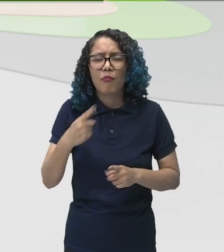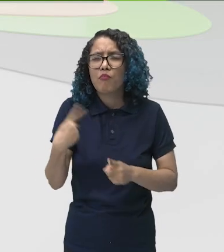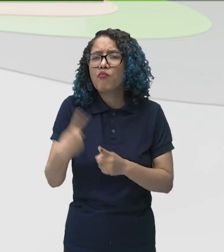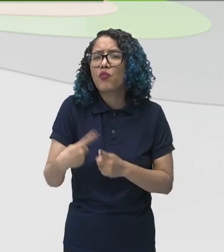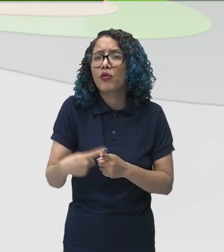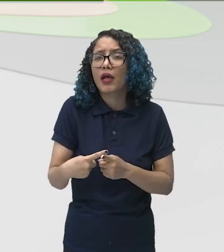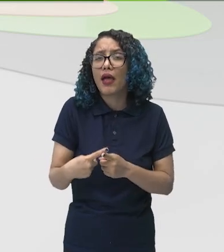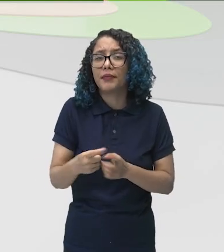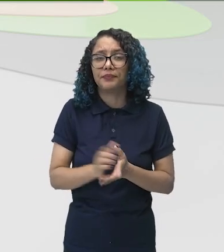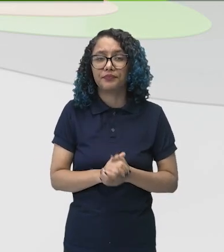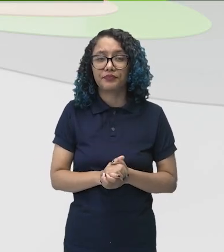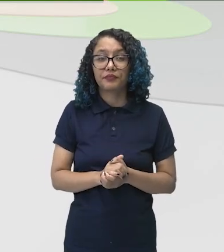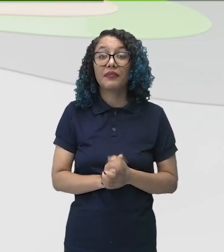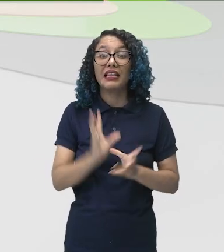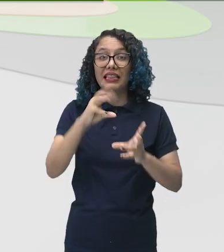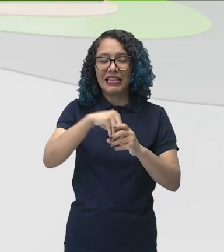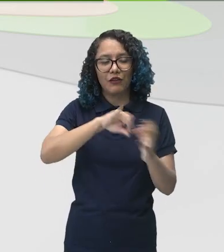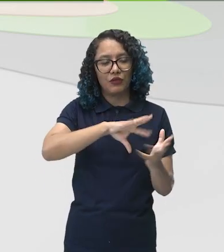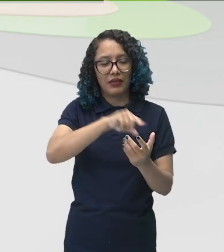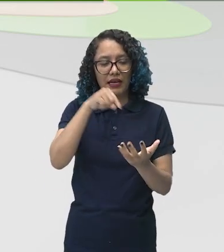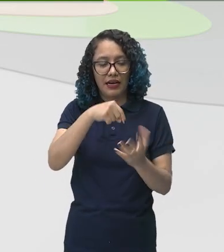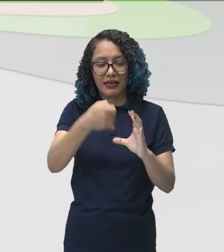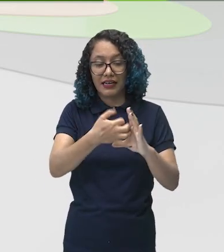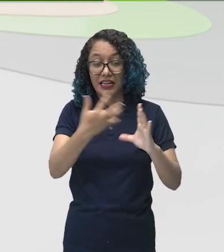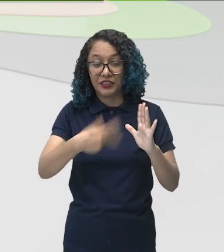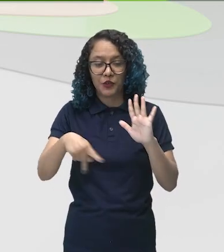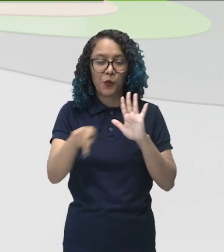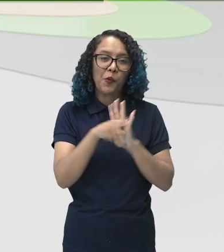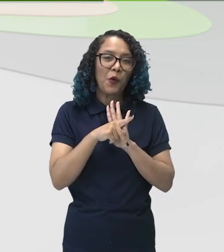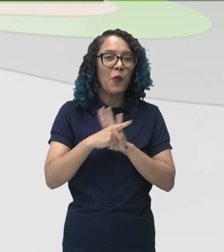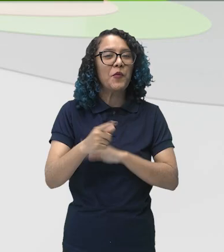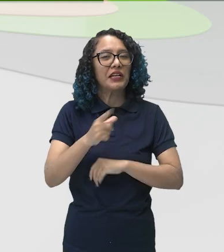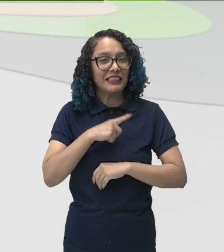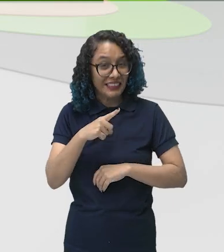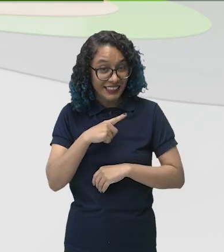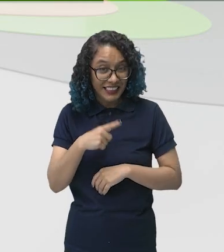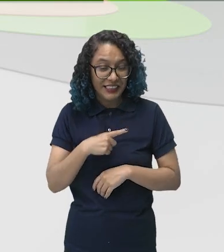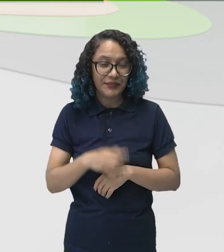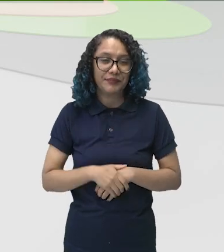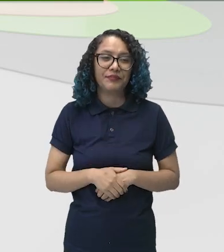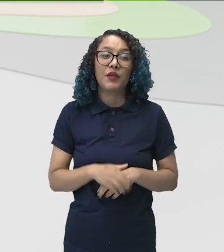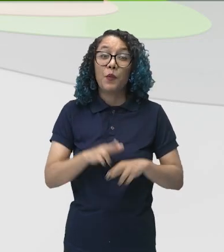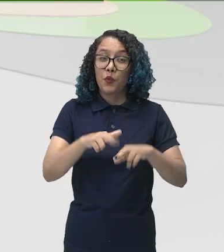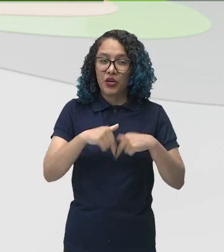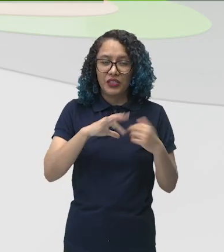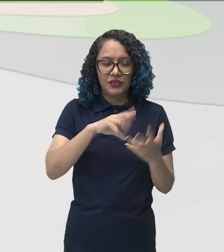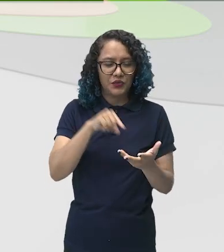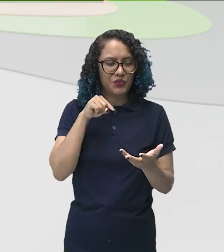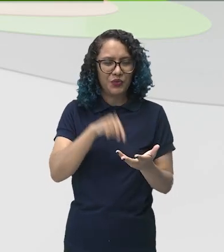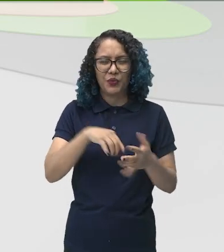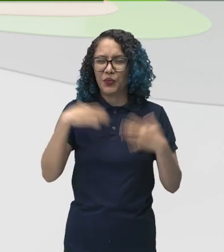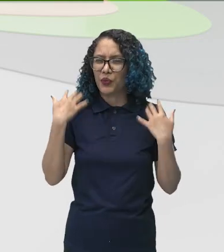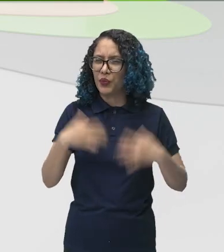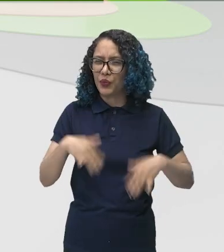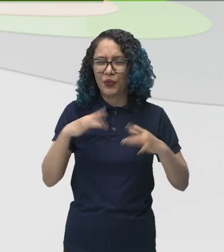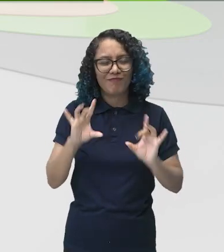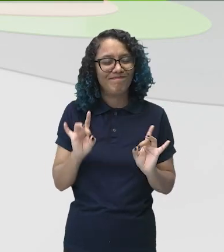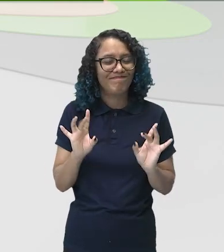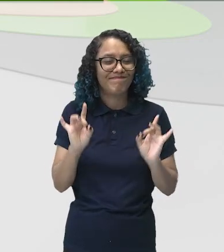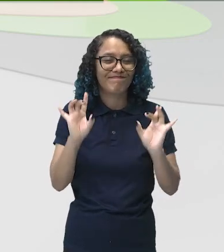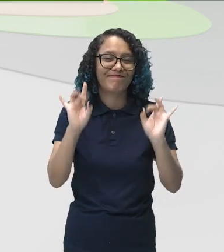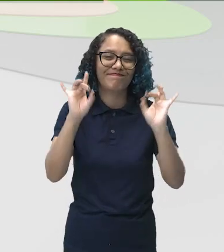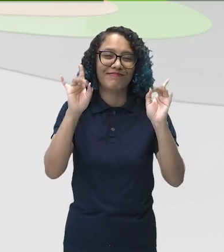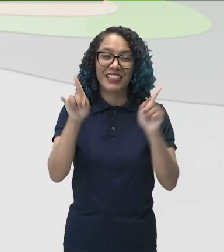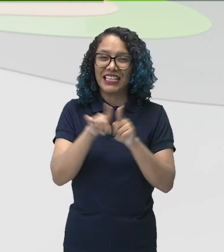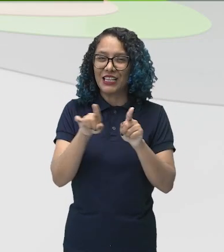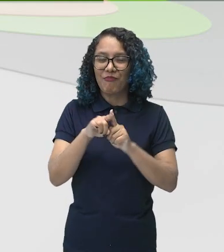apresenta características na nossa Terra muito específicas. Então, é um planeta, sem dúvida, muito especial